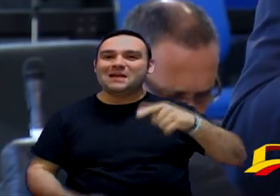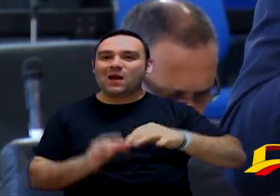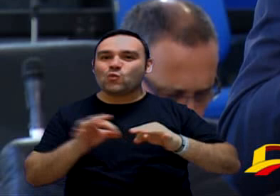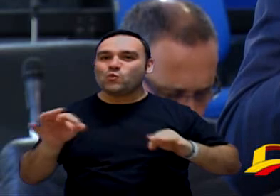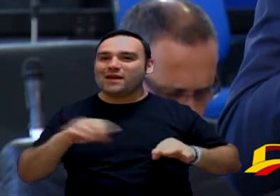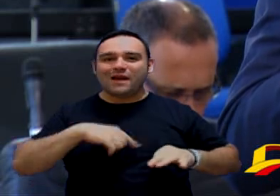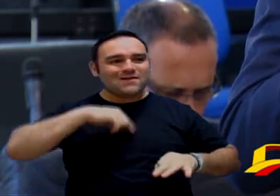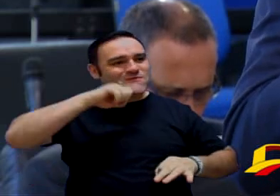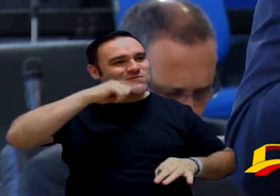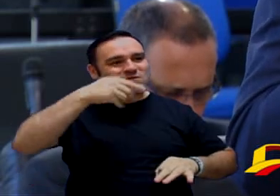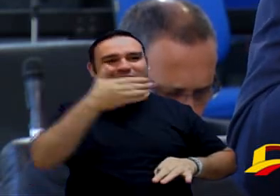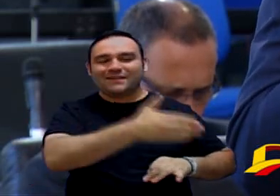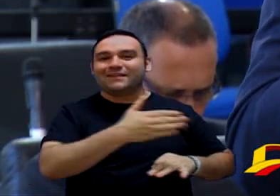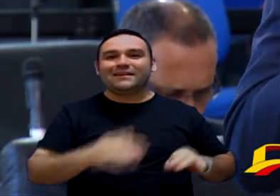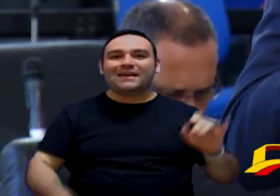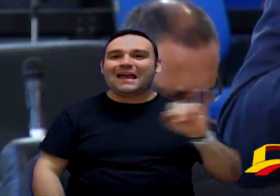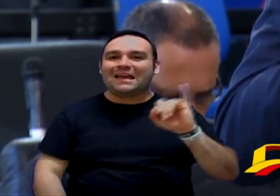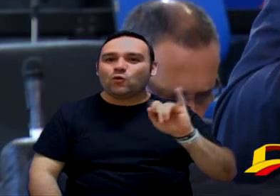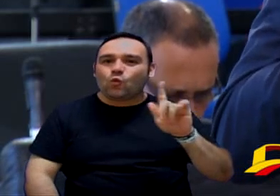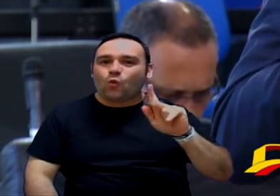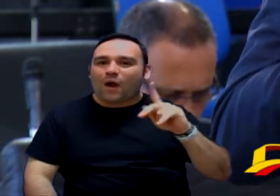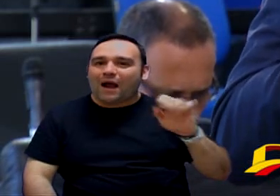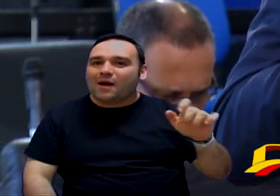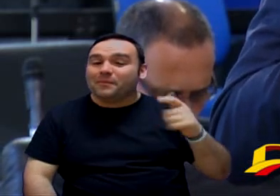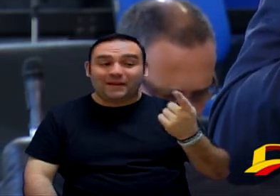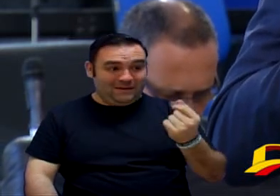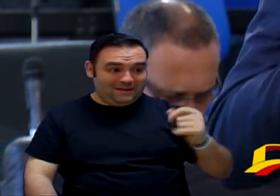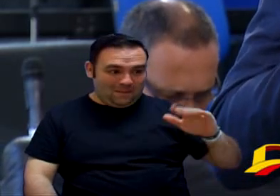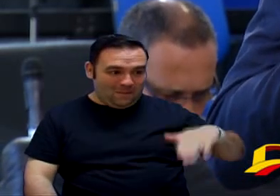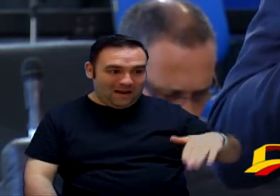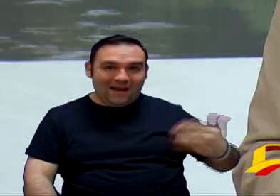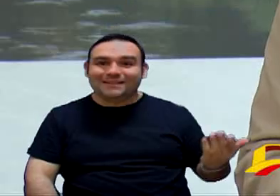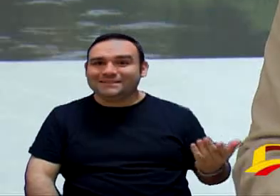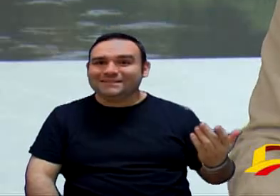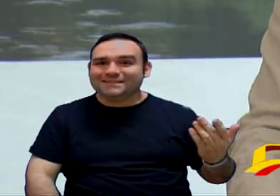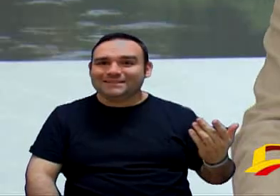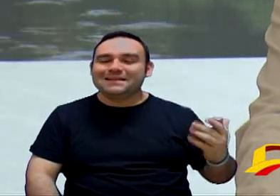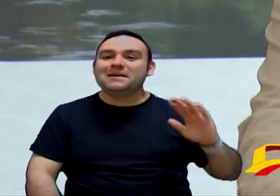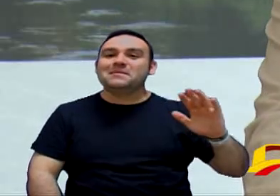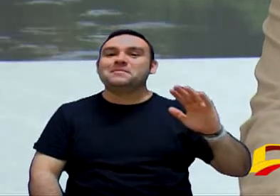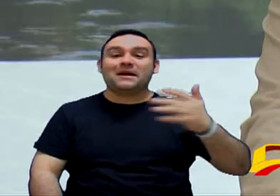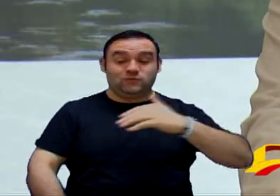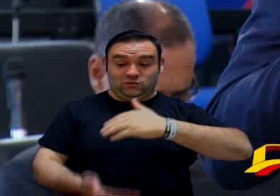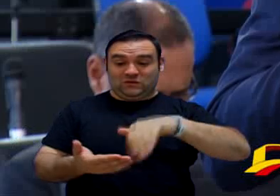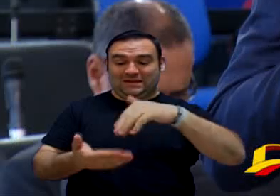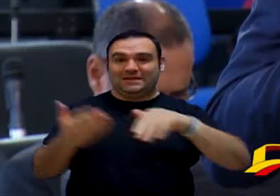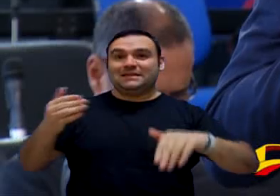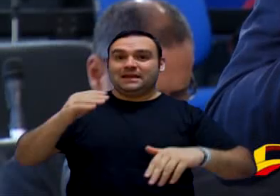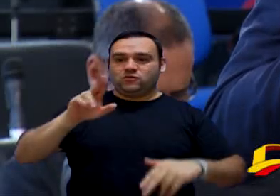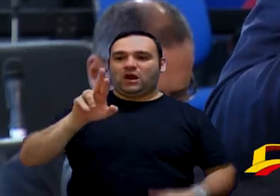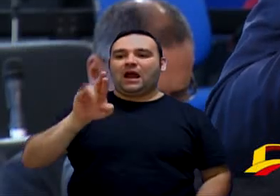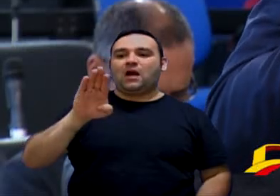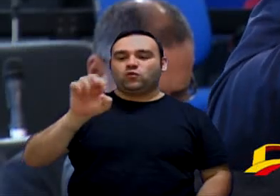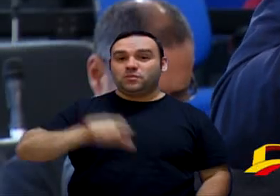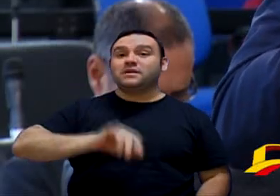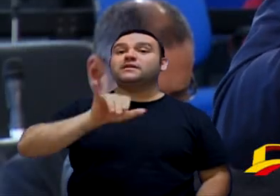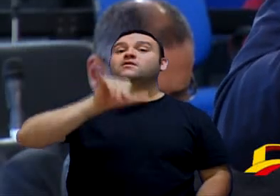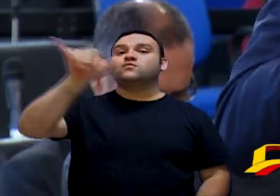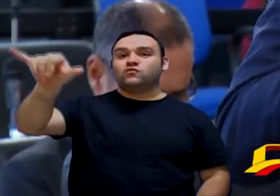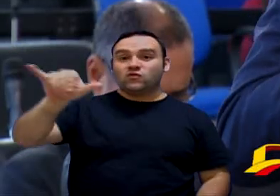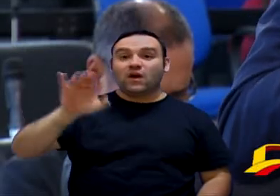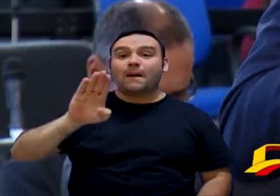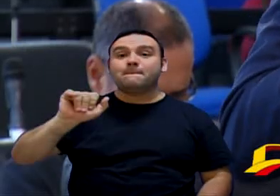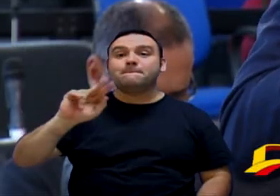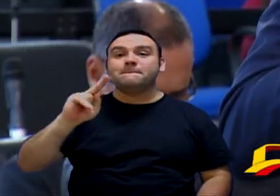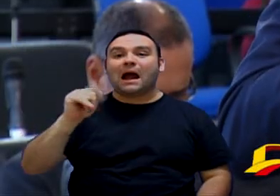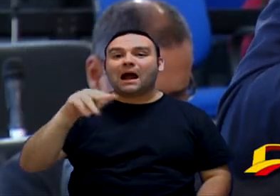ó Iguape e tem bem menos despesa né o secretário da URBS passou 10 dias